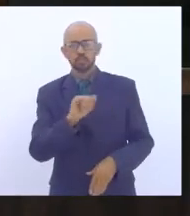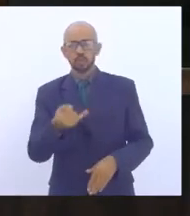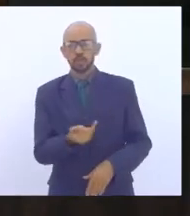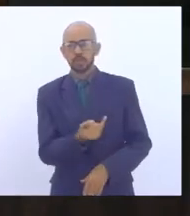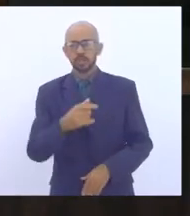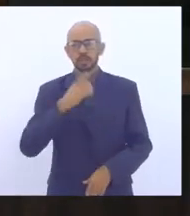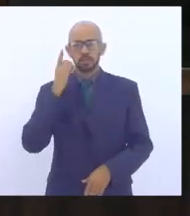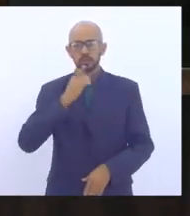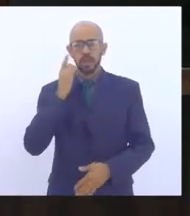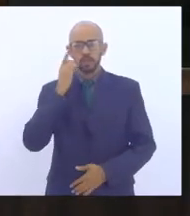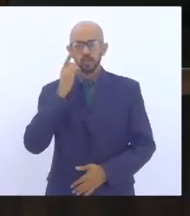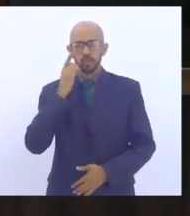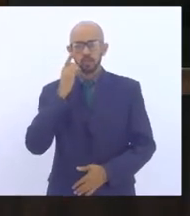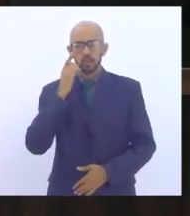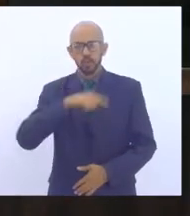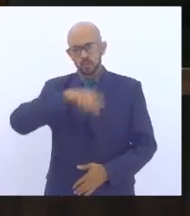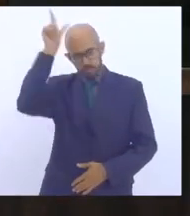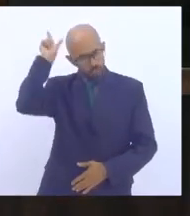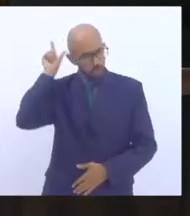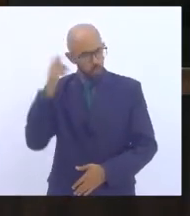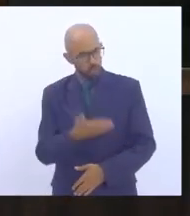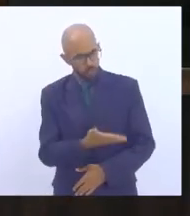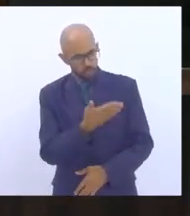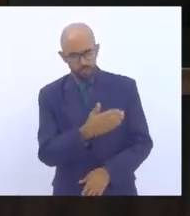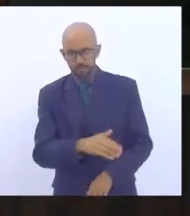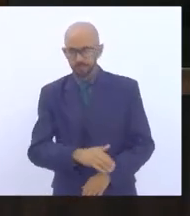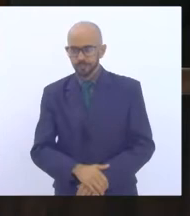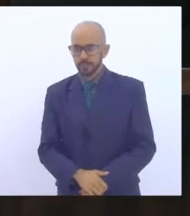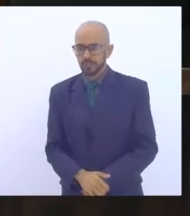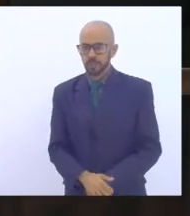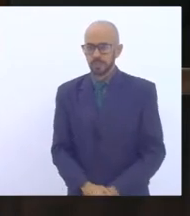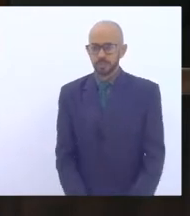deputado o Luiz Paulo